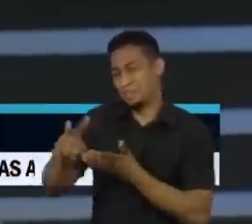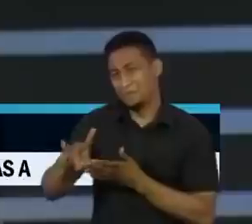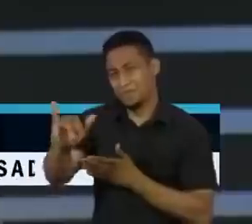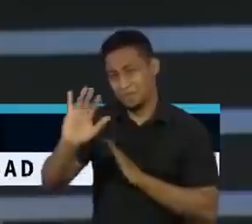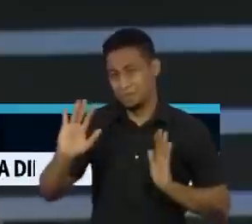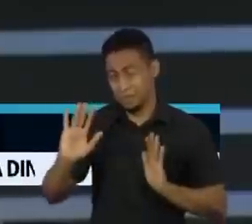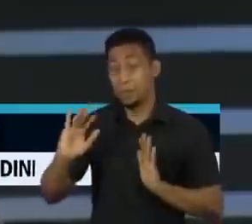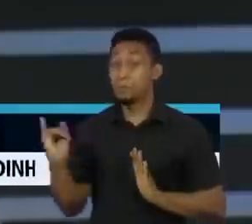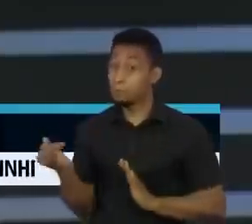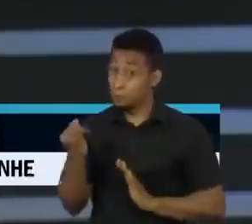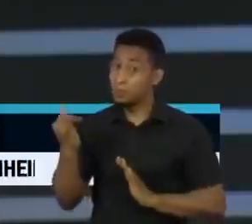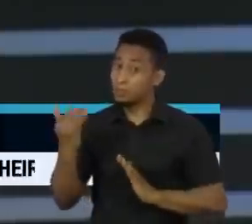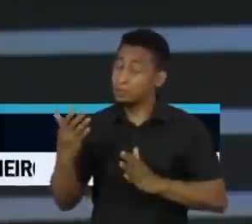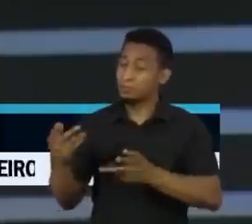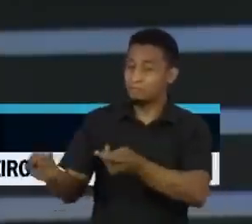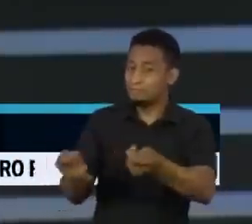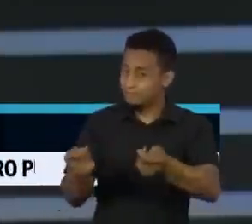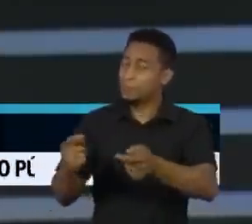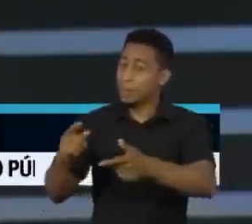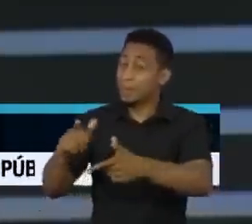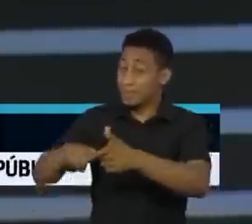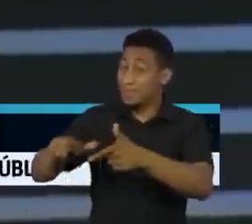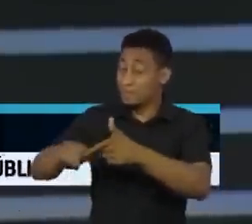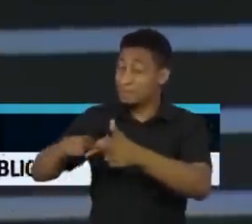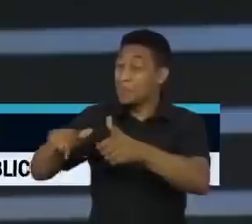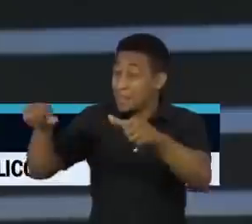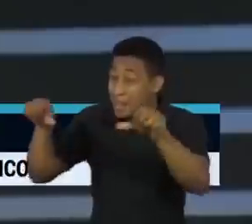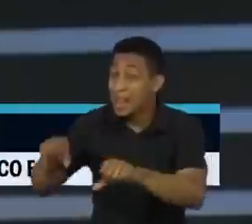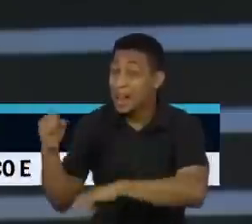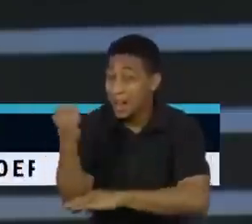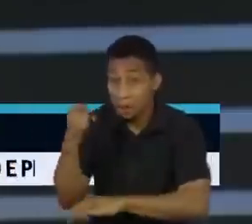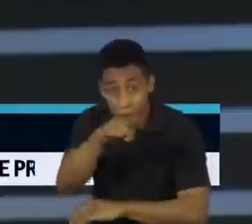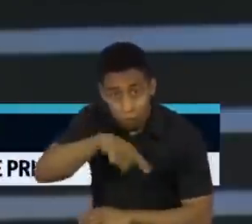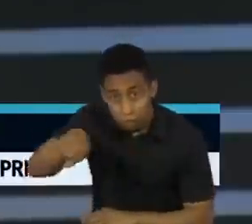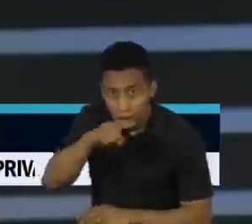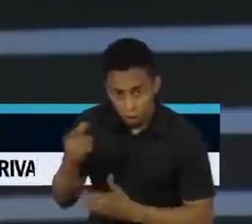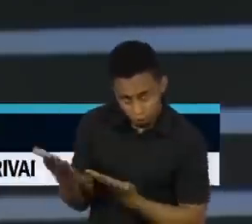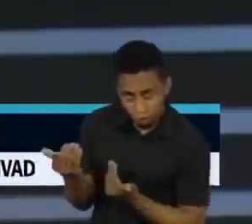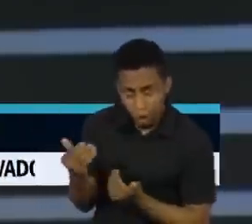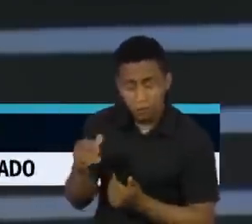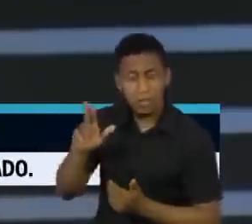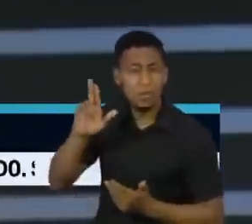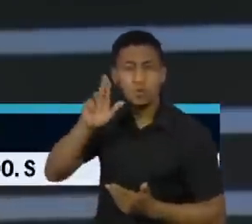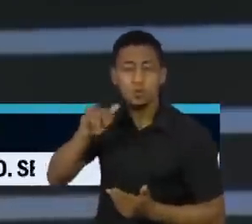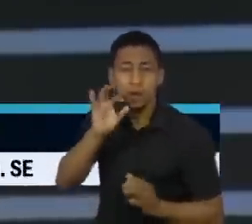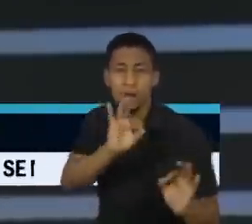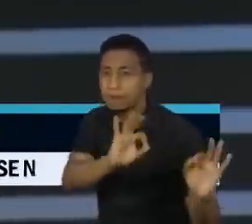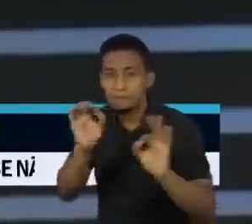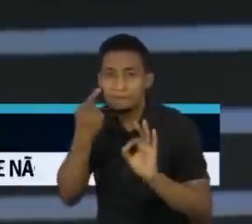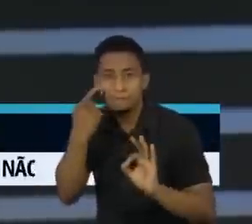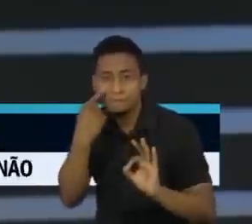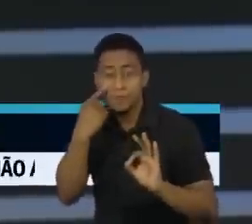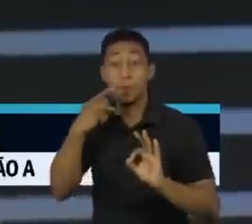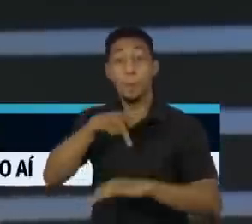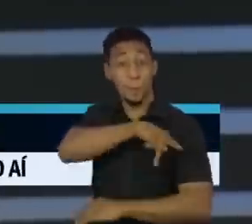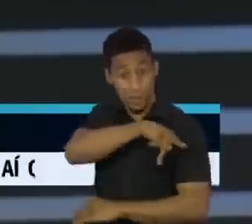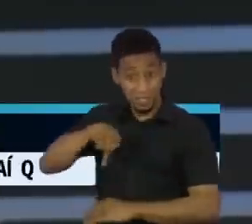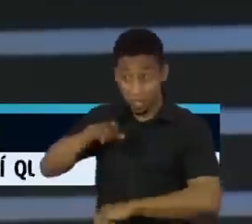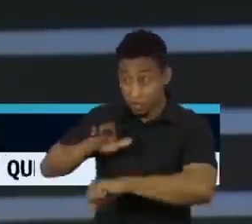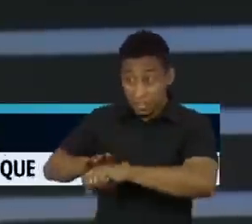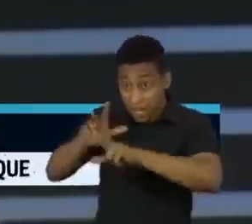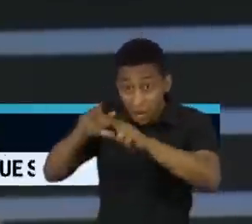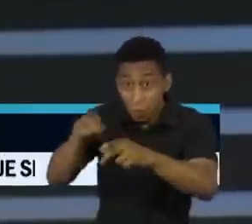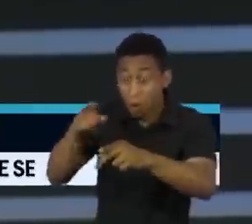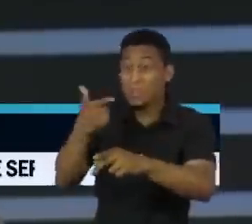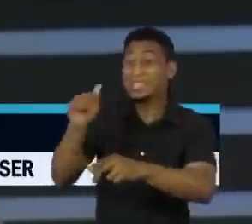caminho, portanto, é uma crise muito grave e você, mais jovem, que está assistindo isso, nunca um presidente da República, na nossa história, que é longa, republicana, mais de um